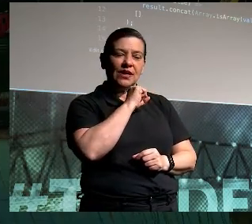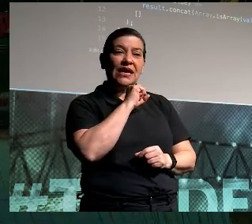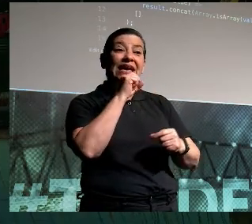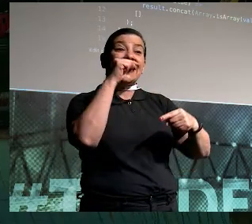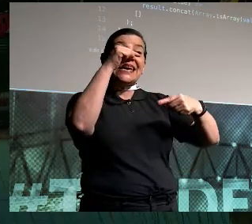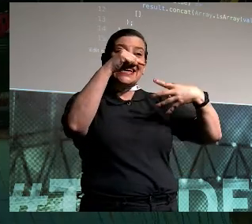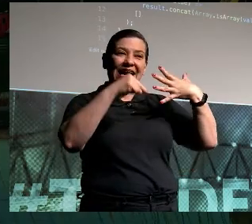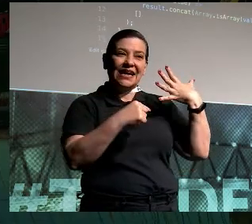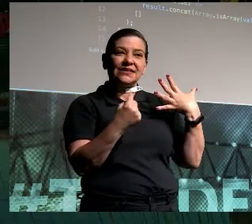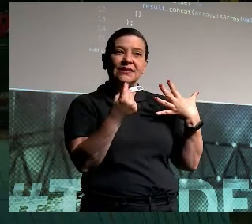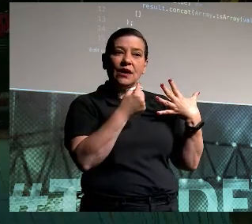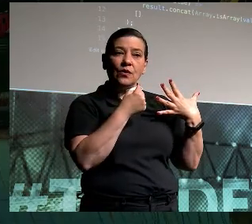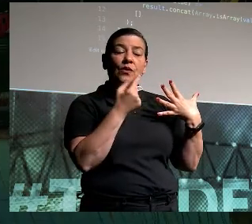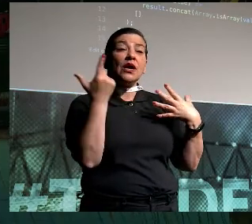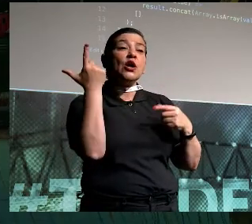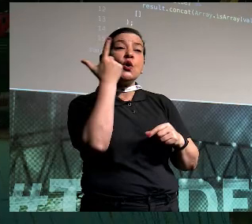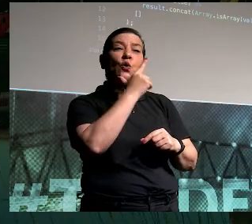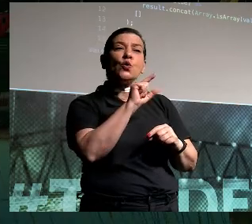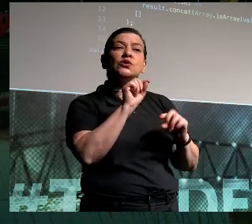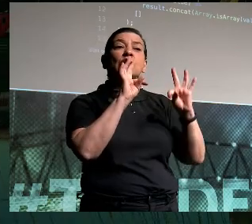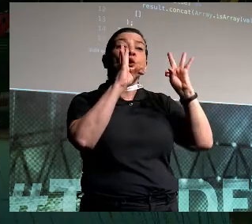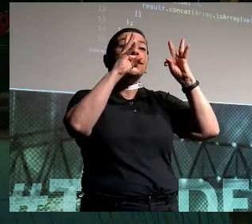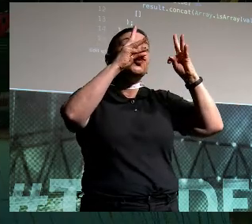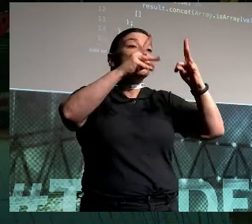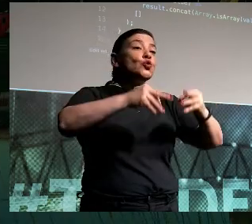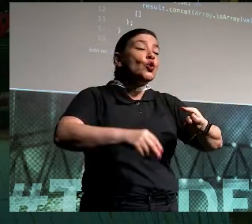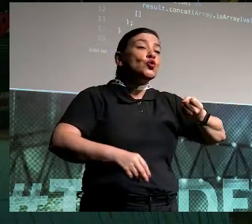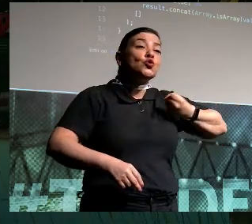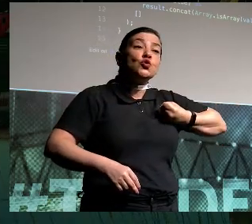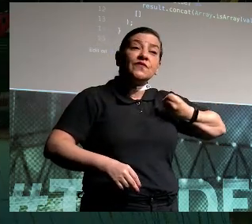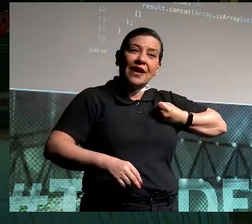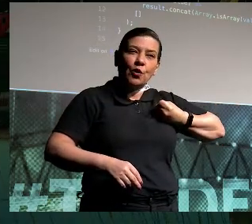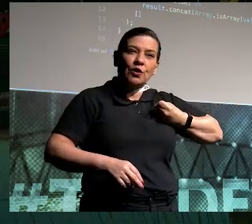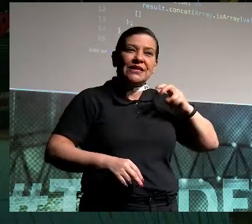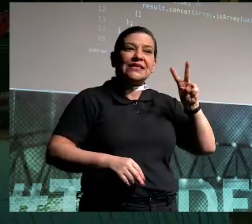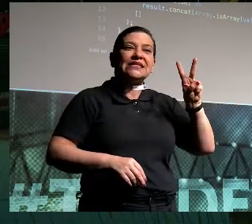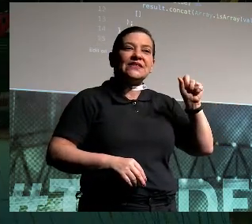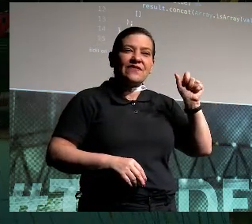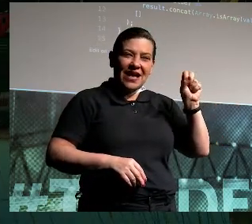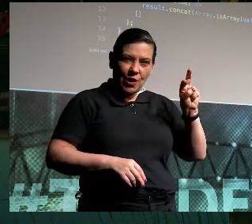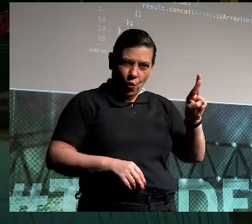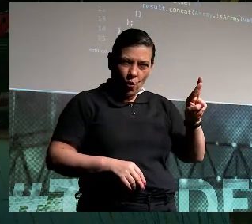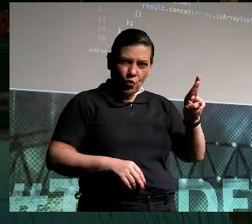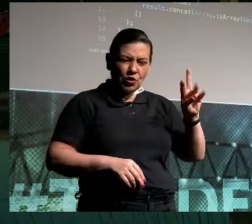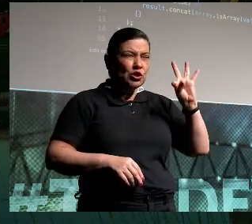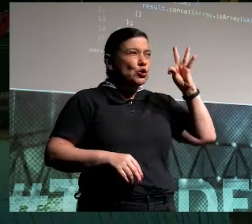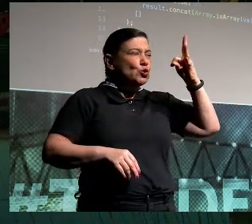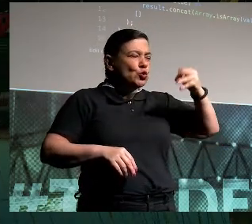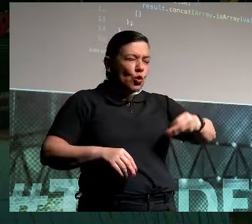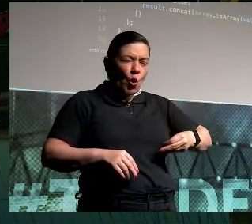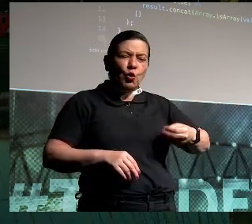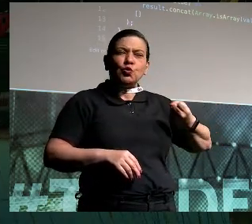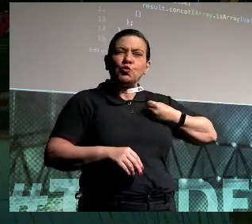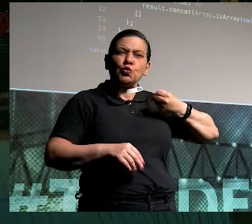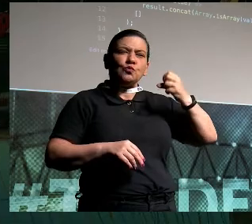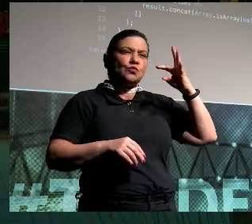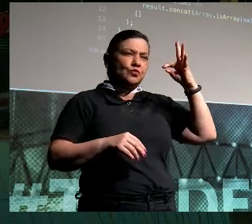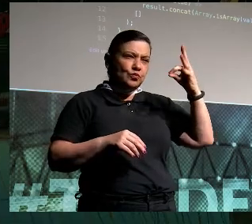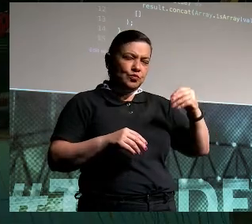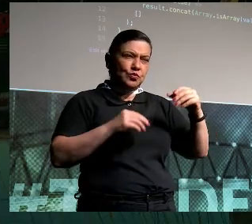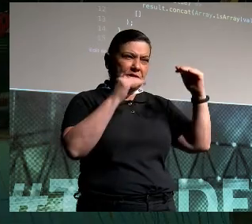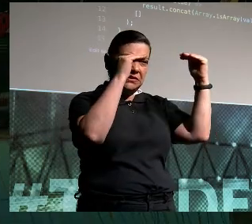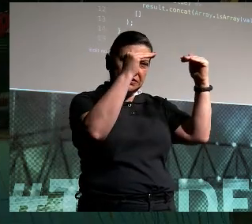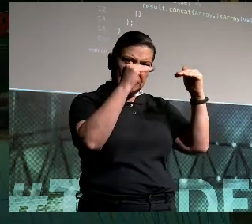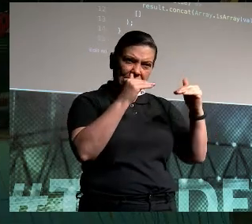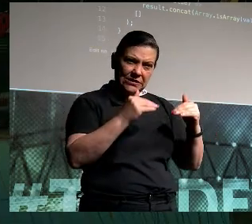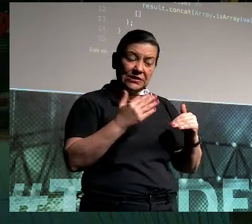um deles eu consigo pegar todos os valores possíveis. Ele fez um flat com um array de todos os valores possíveis de todos esses arrays